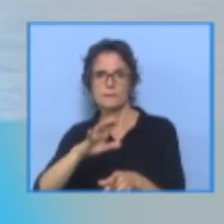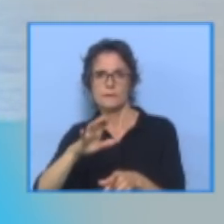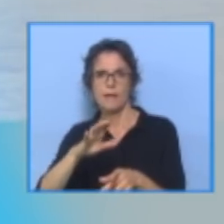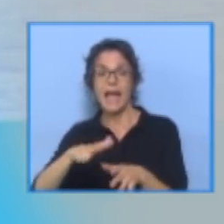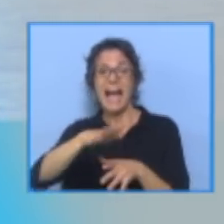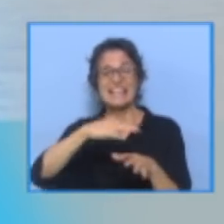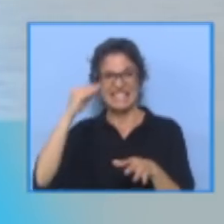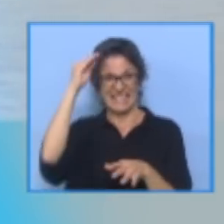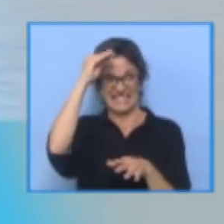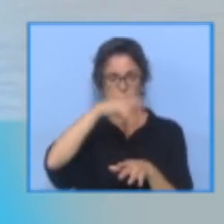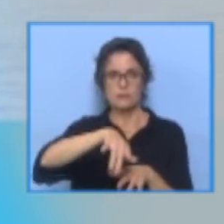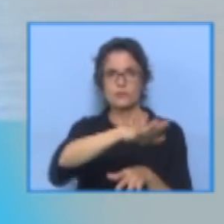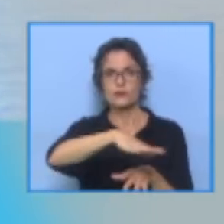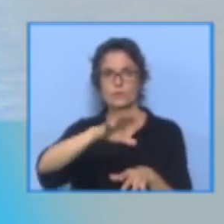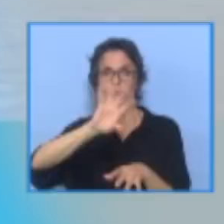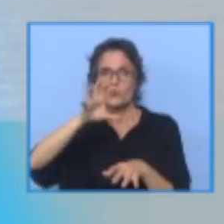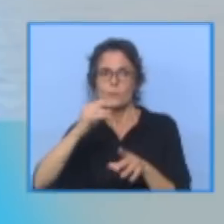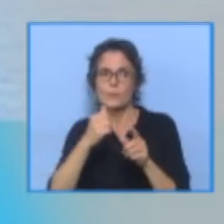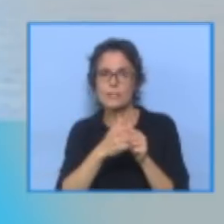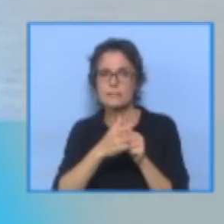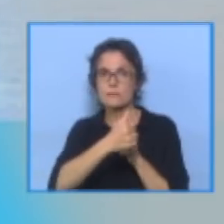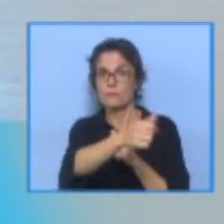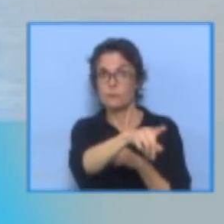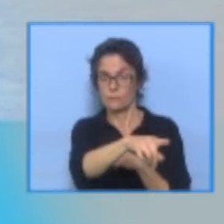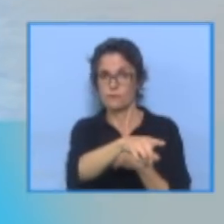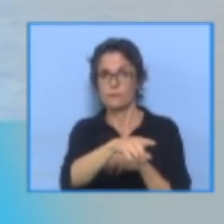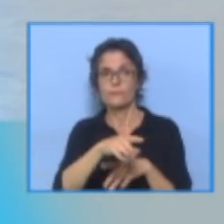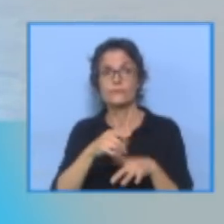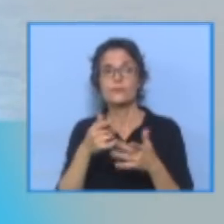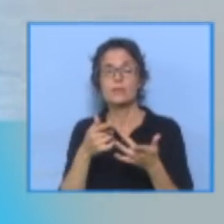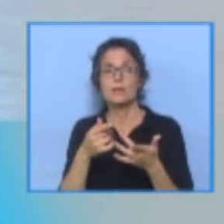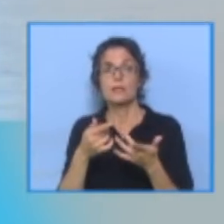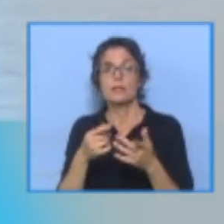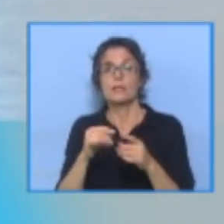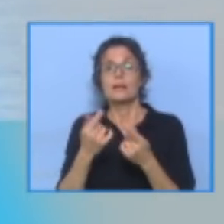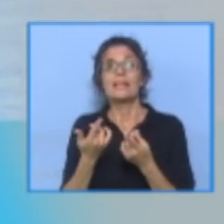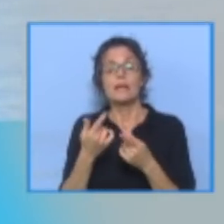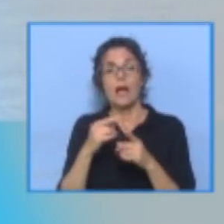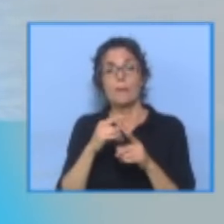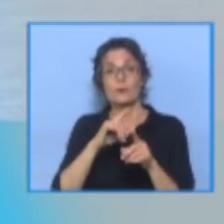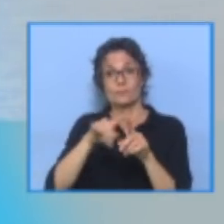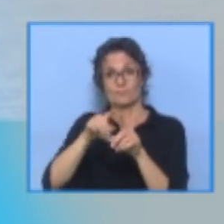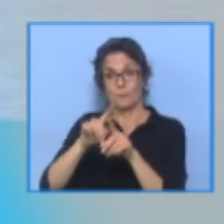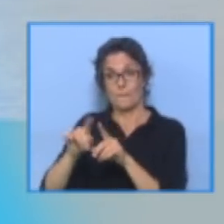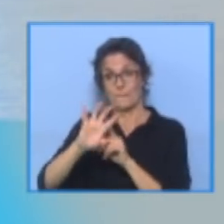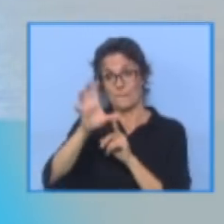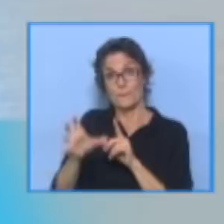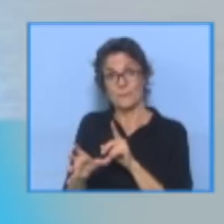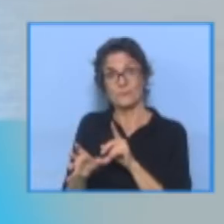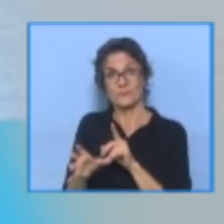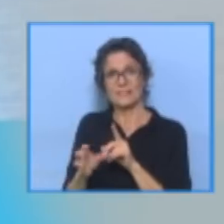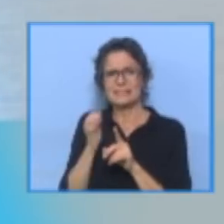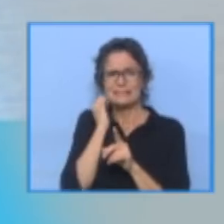de admirar, vimos-lo na Albânia, Macedônia, Bulgária, em vários países também que sofreram.